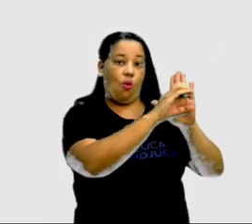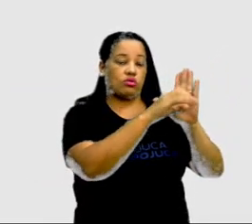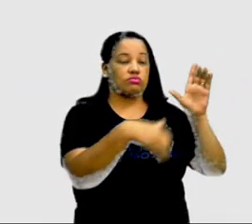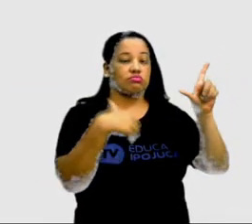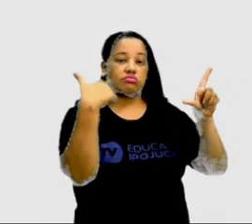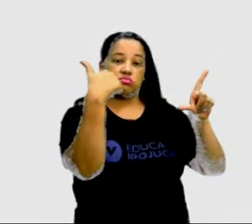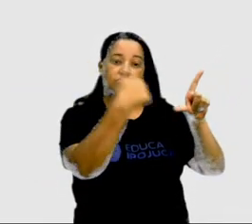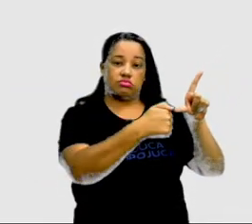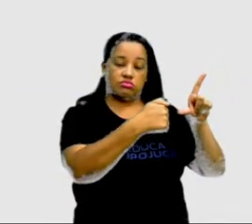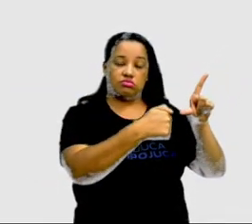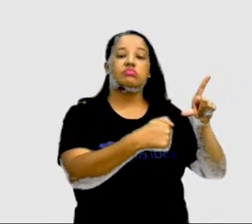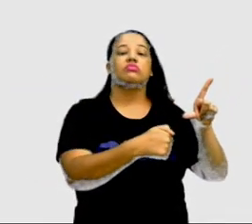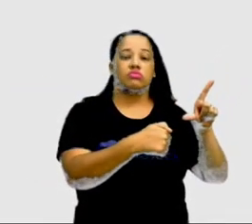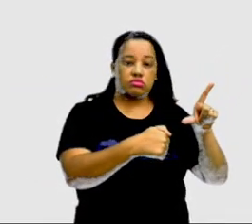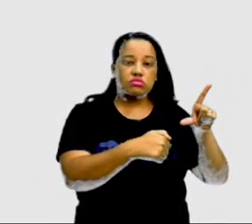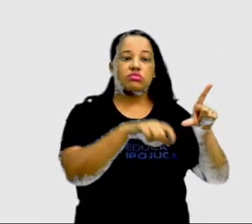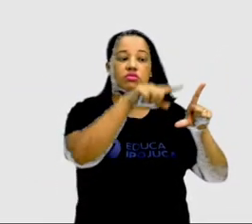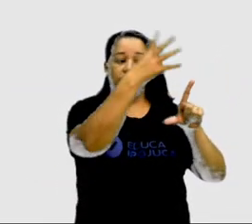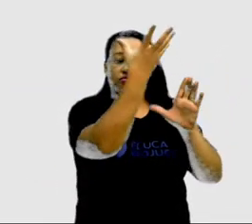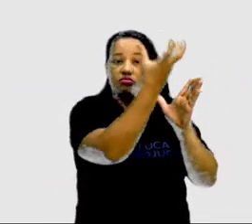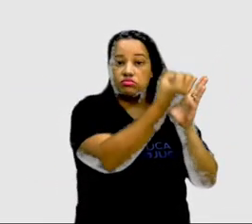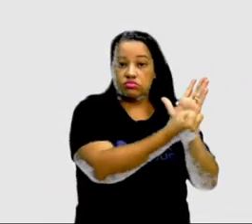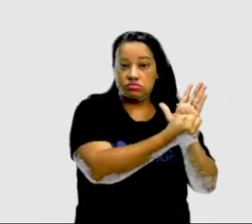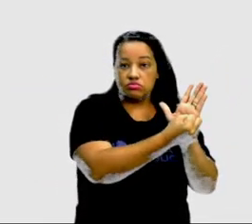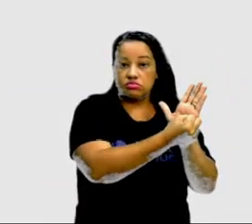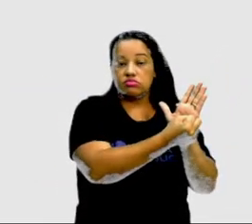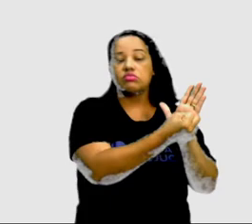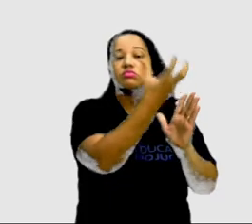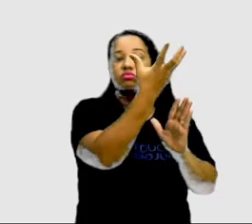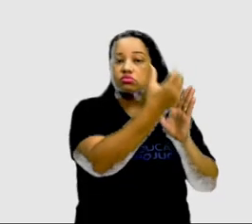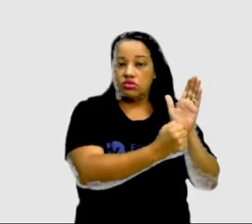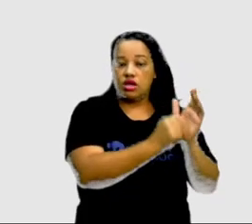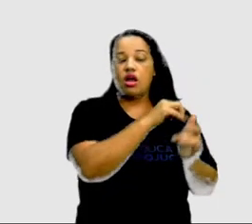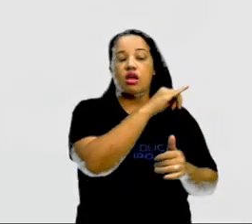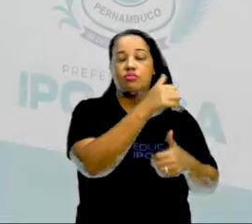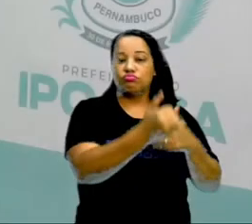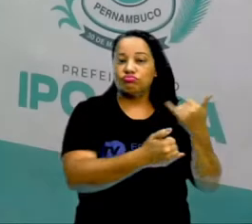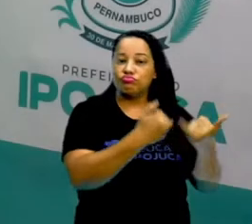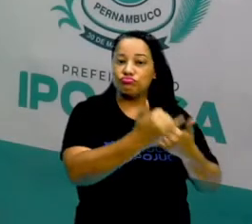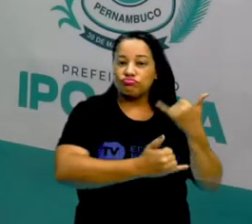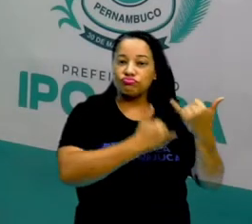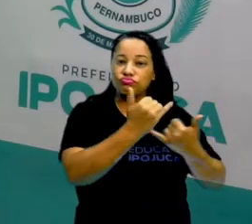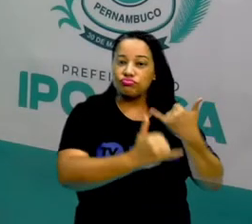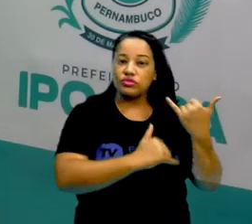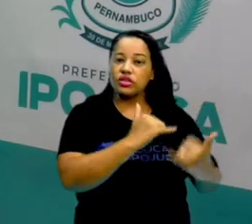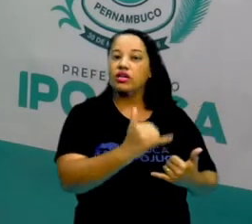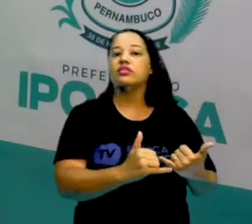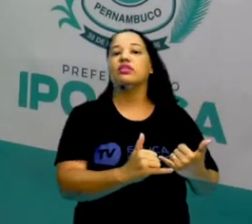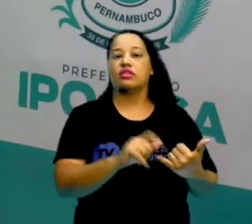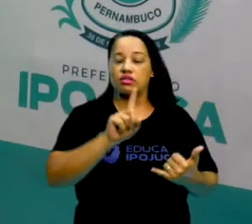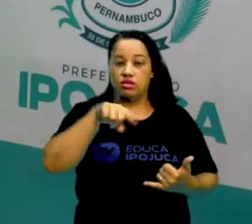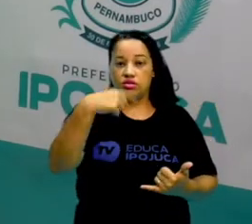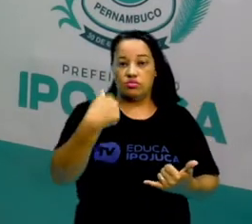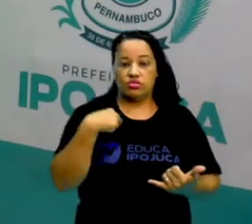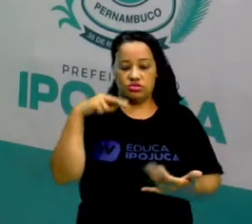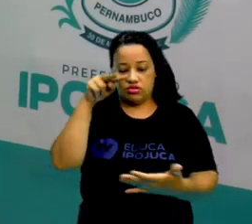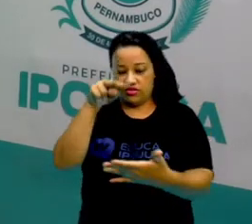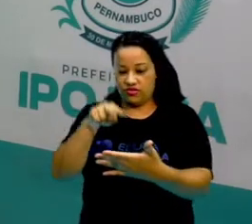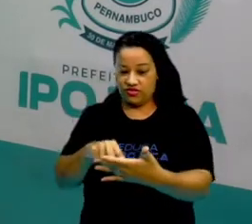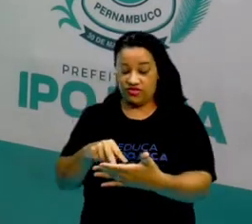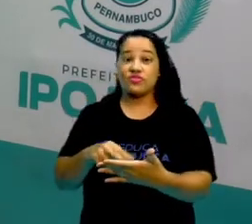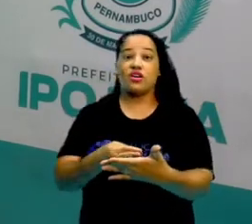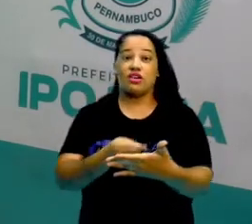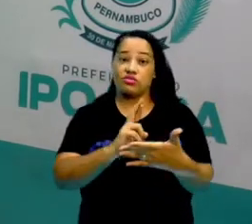ser direcionado automaticamente para o game, e lá você faz, e aqui eu recebo o